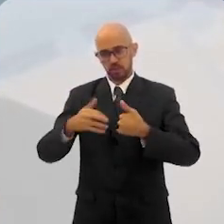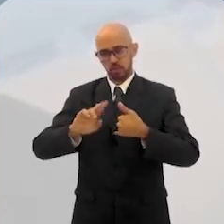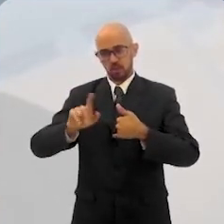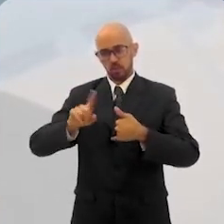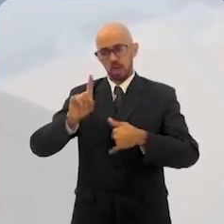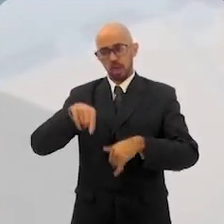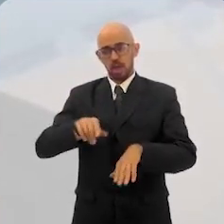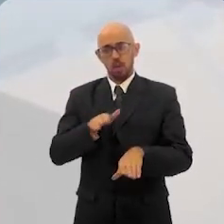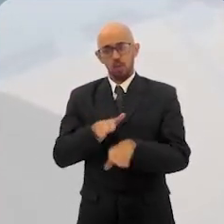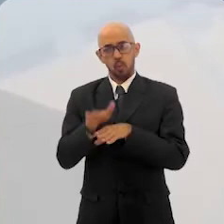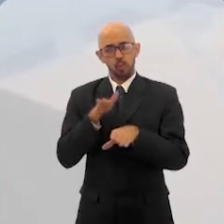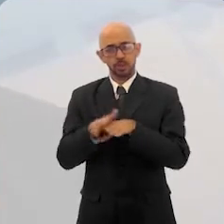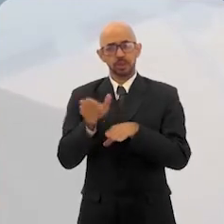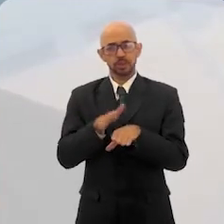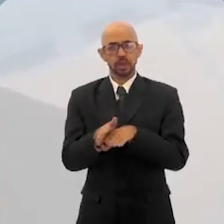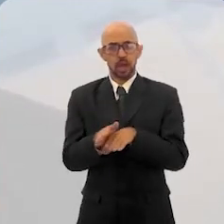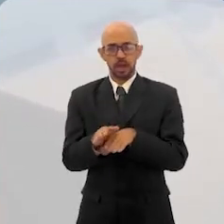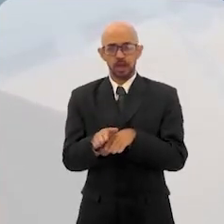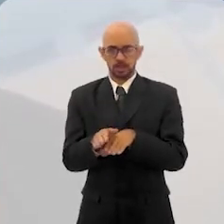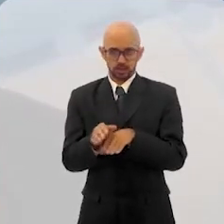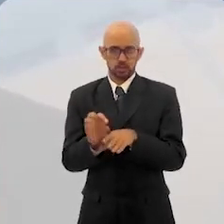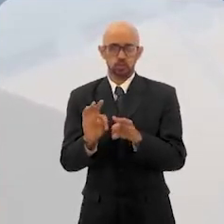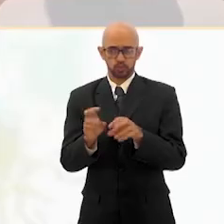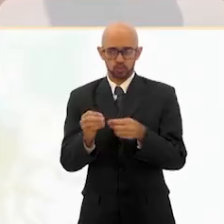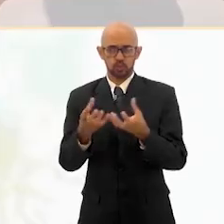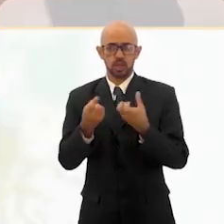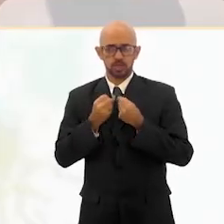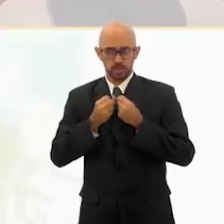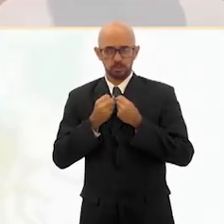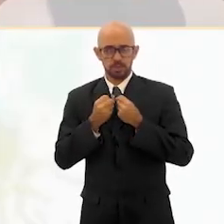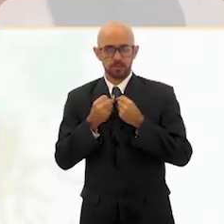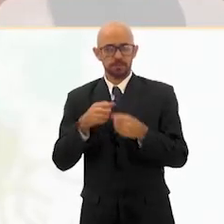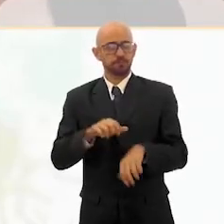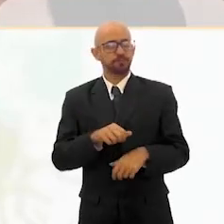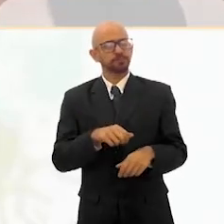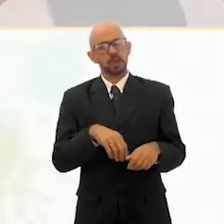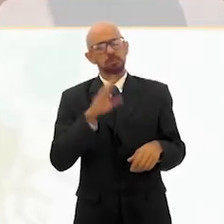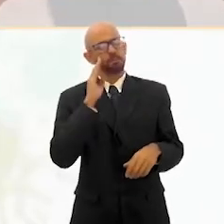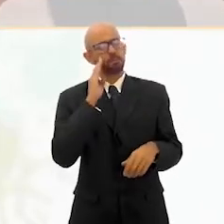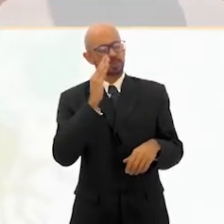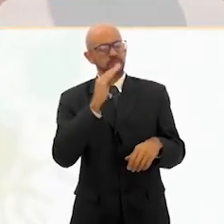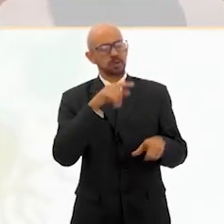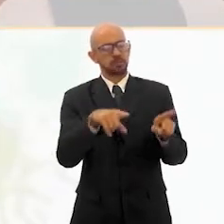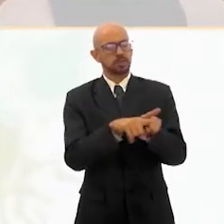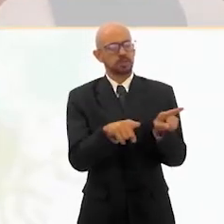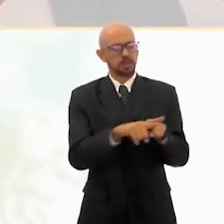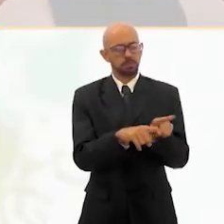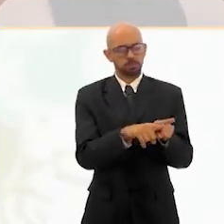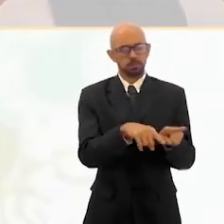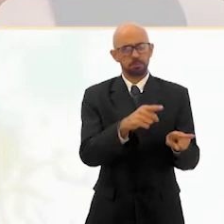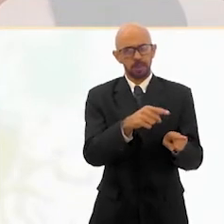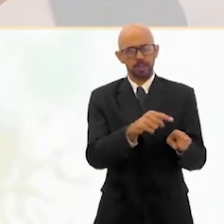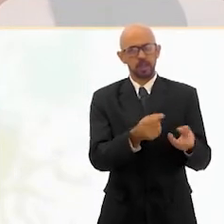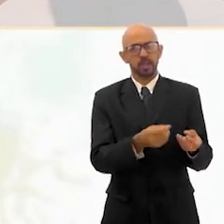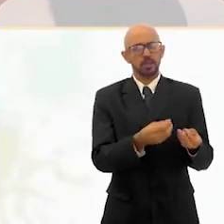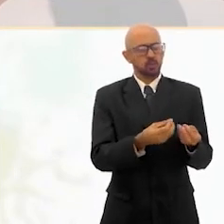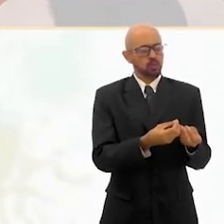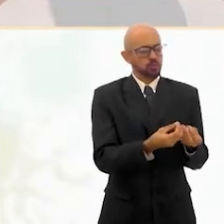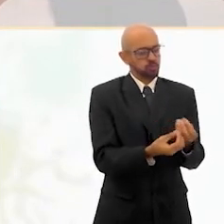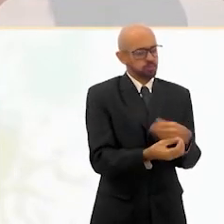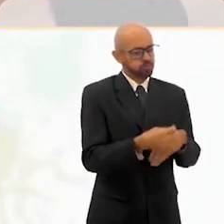caminho crítico em relação àquilo que se recebe. E principalmente também levar para sim,